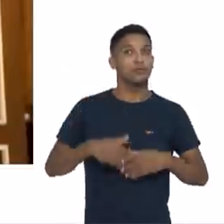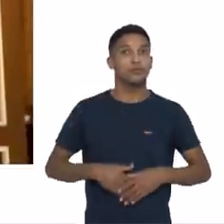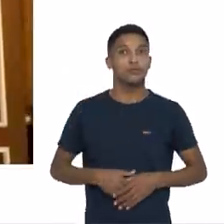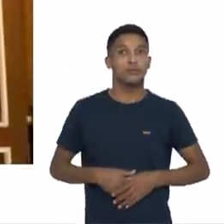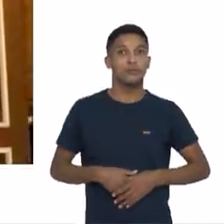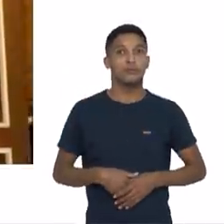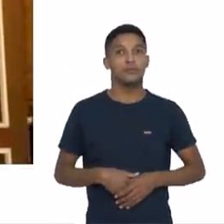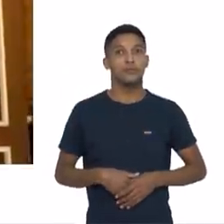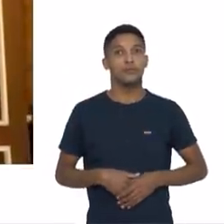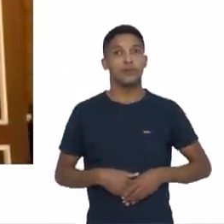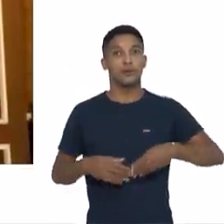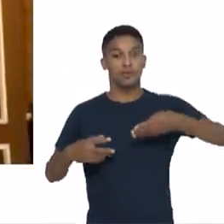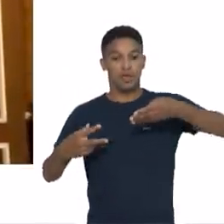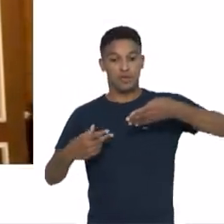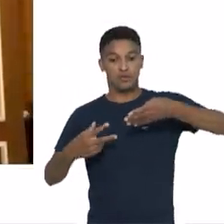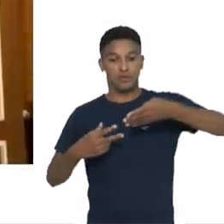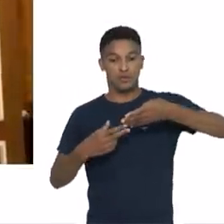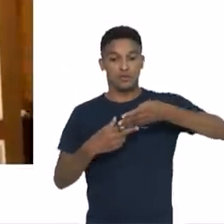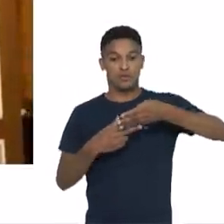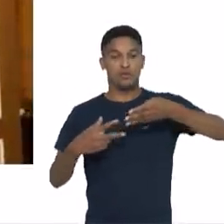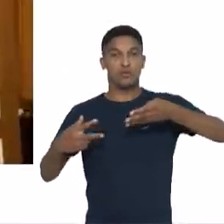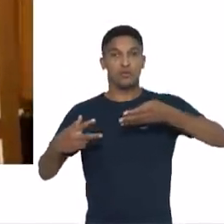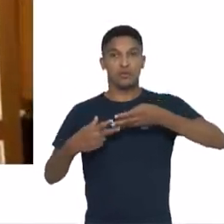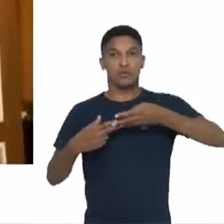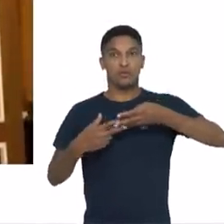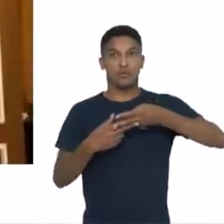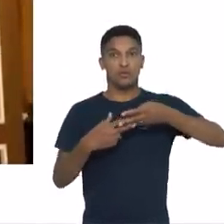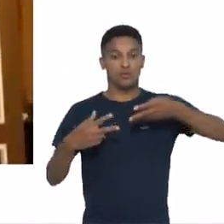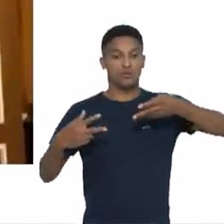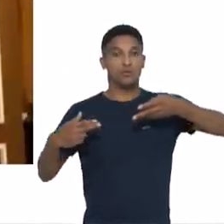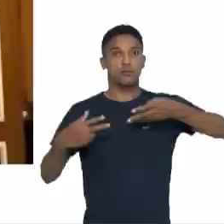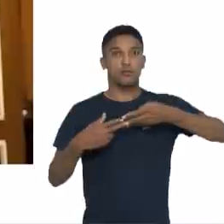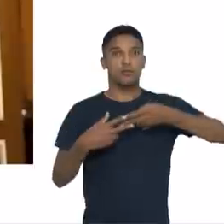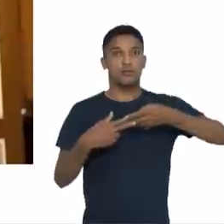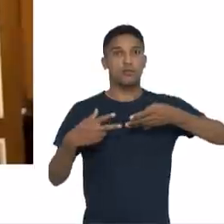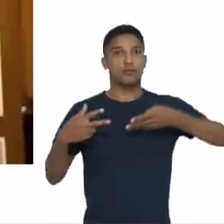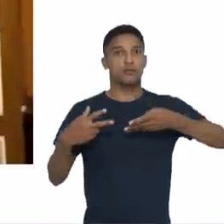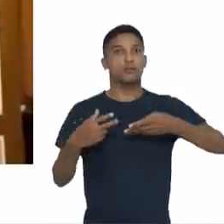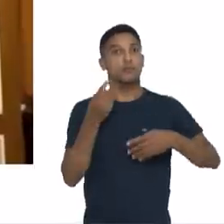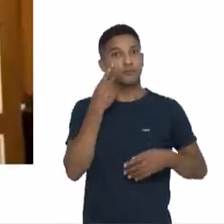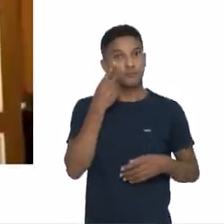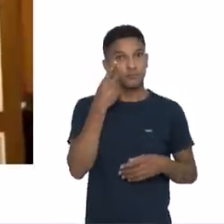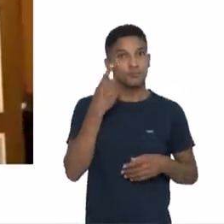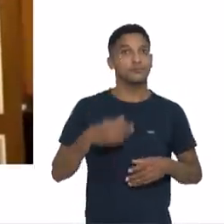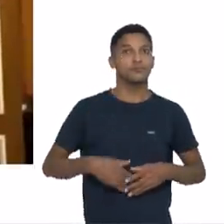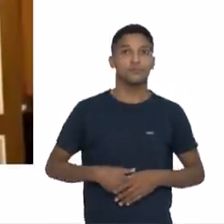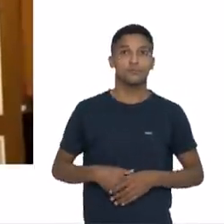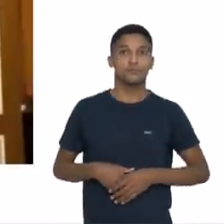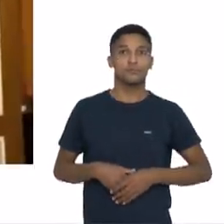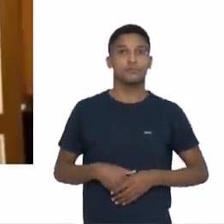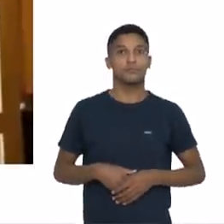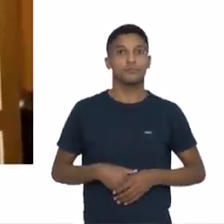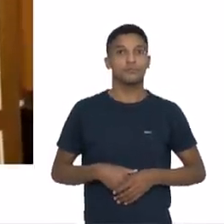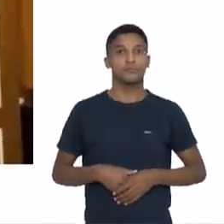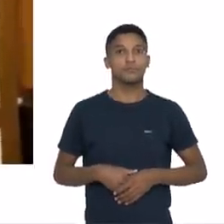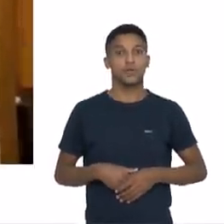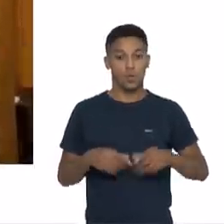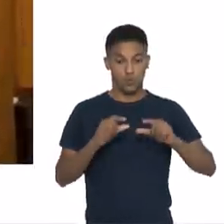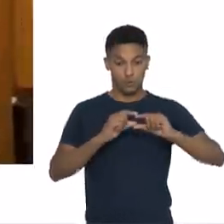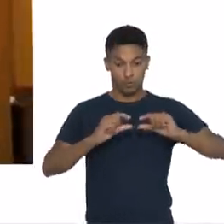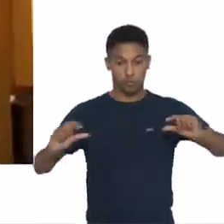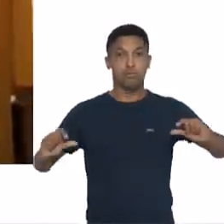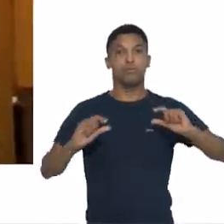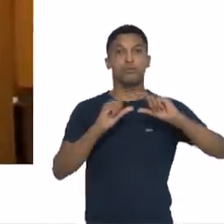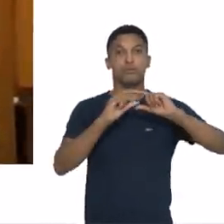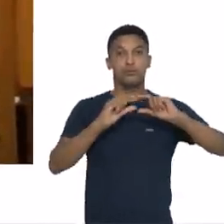fazer as tiras. Aqui, vamos fazer mais um cortinho aqui, para não ficar uma tira muito